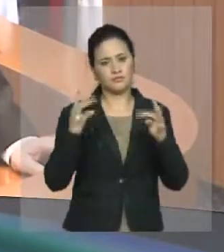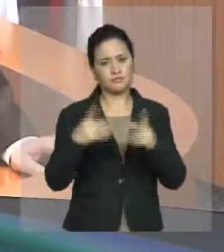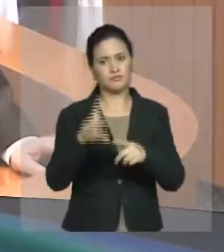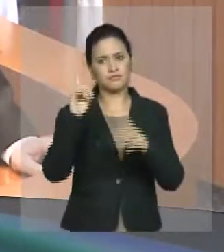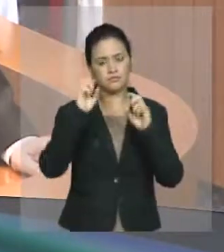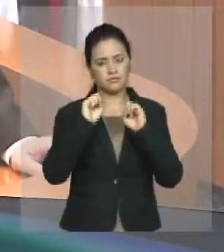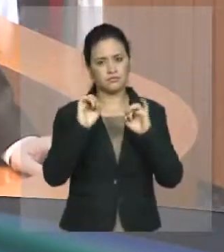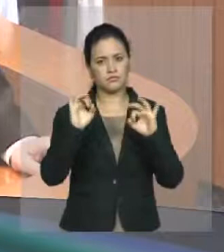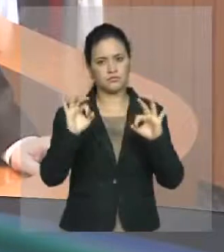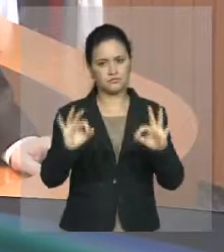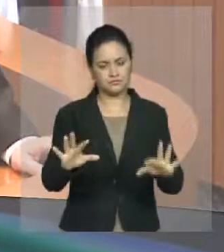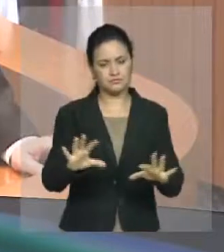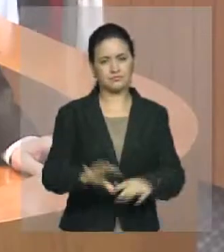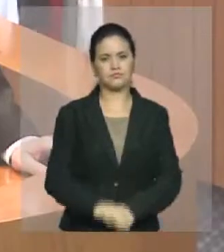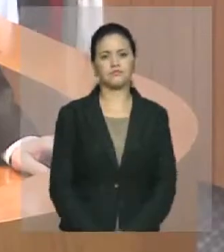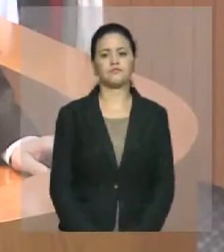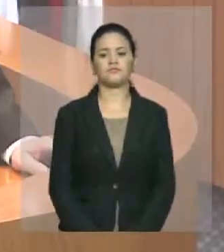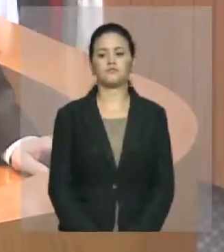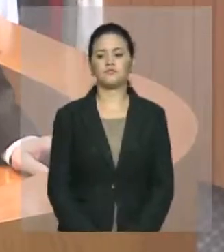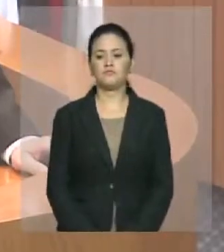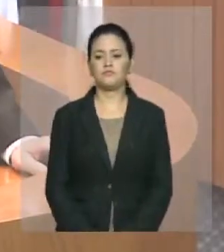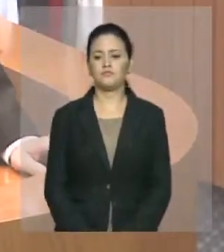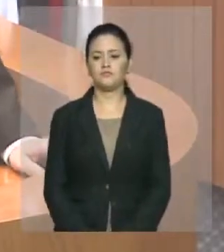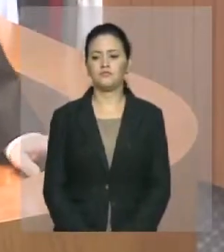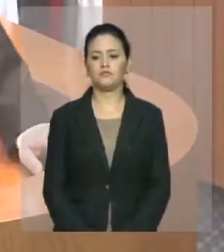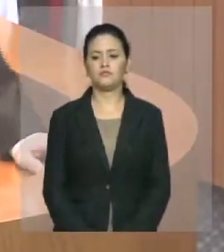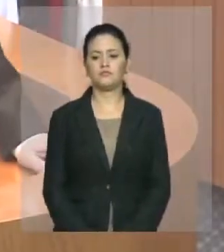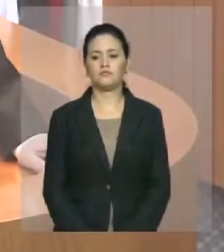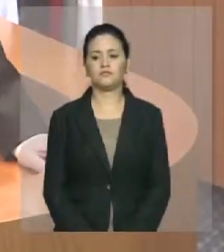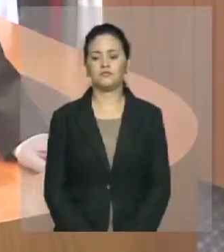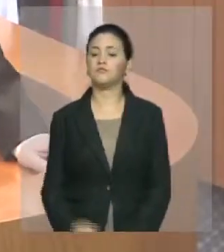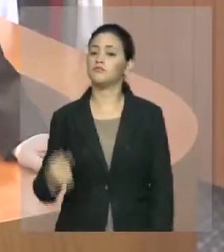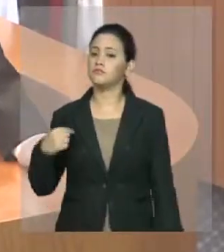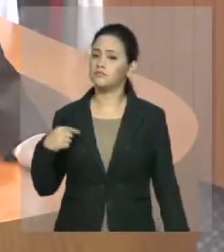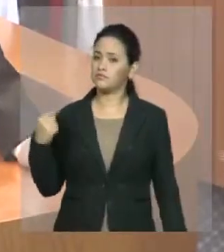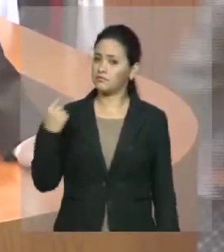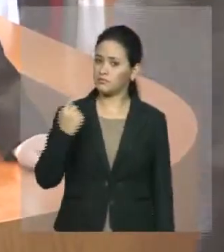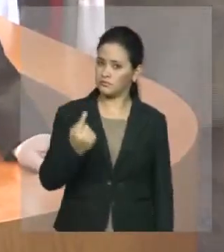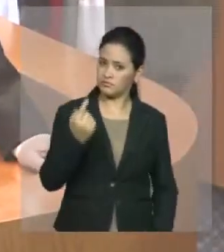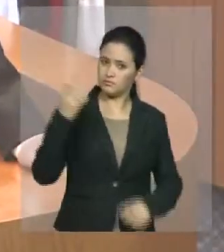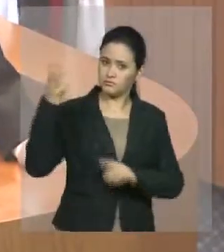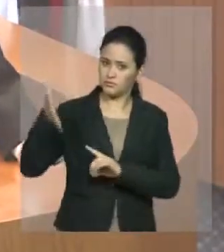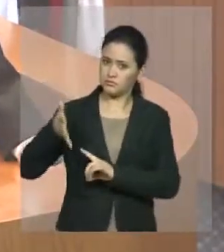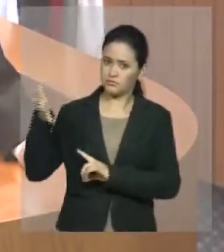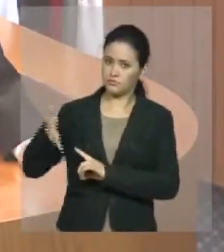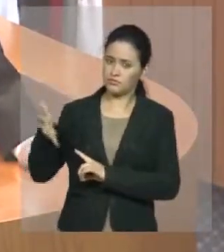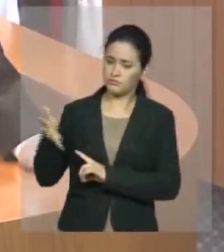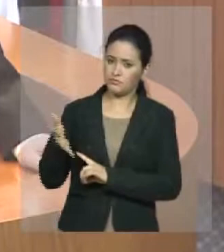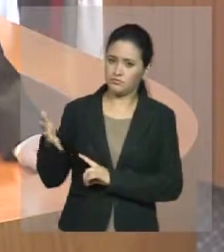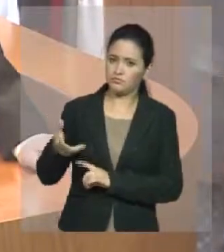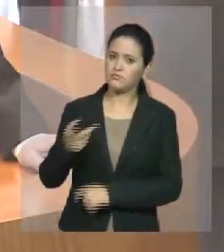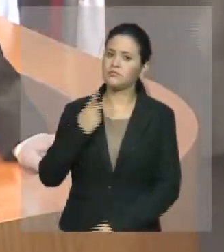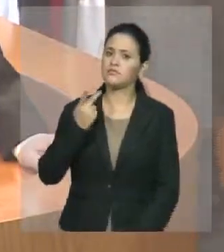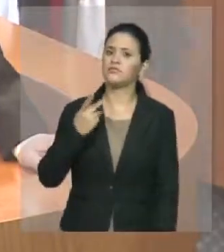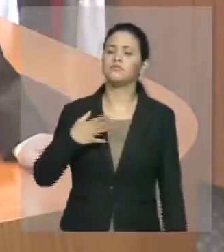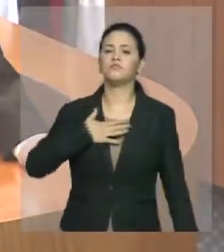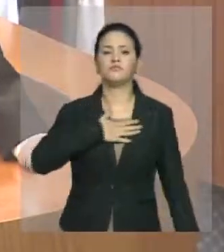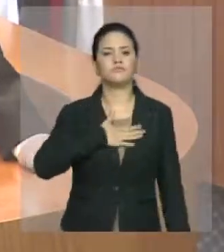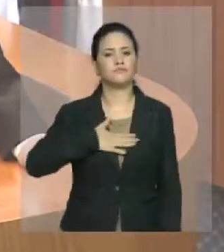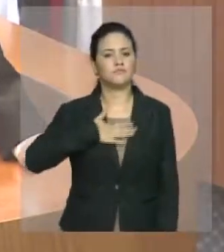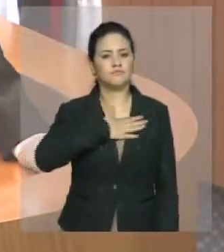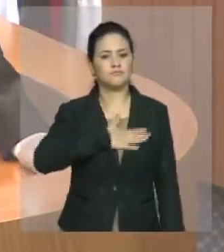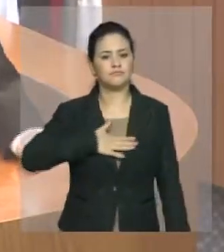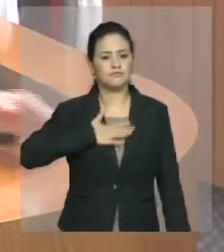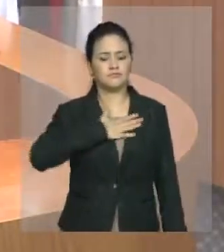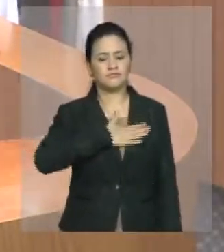abençoe imensamente. Mas quero vir a esta tribuna hoje, deputado Ricardo Rios, dizer da minha felicidade de